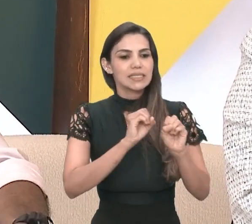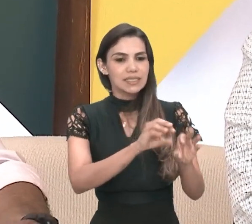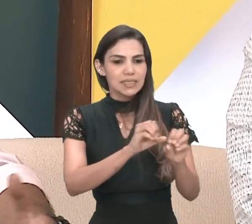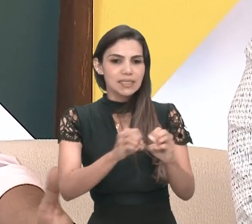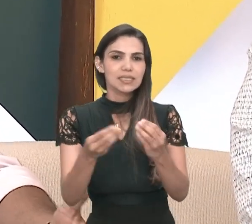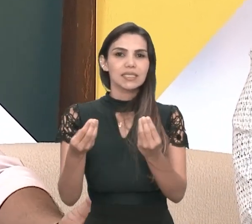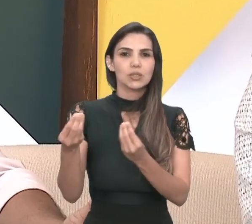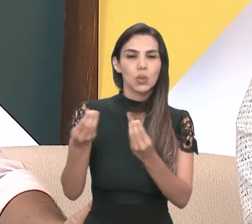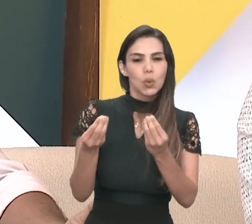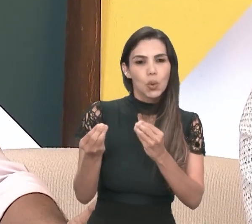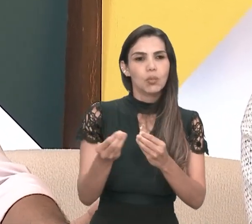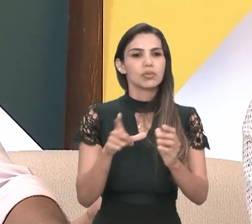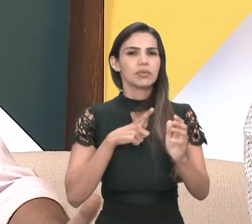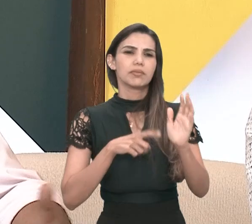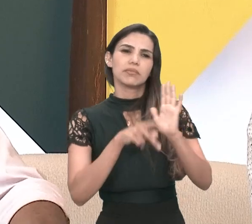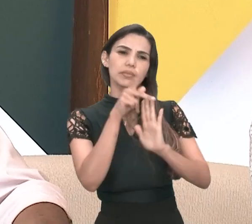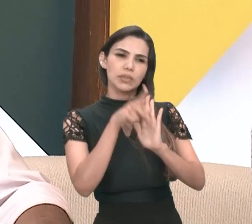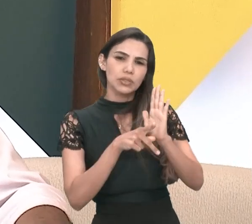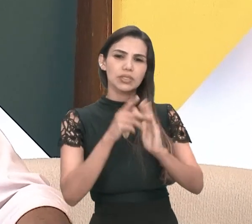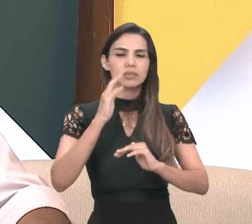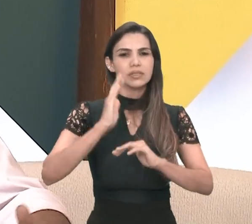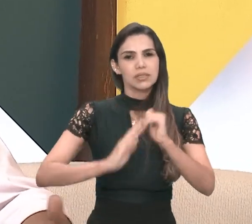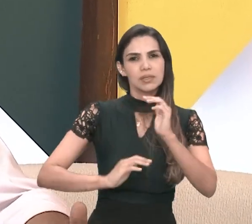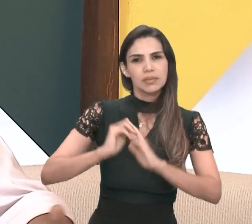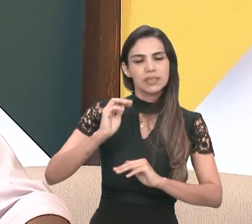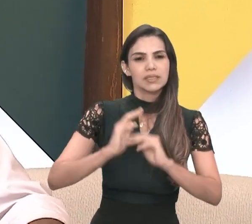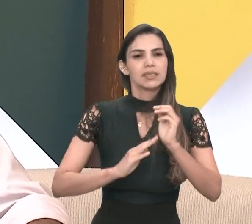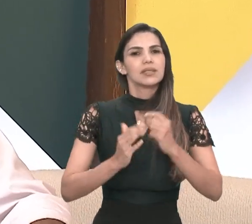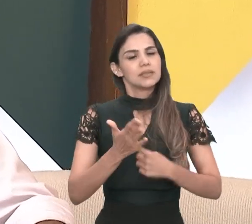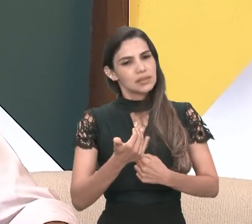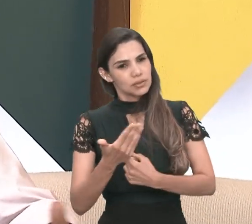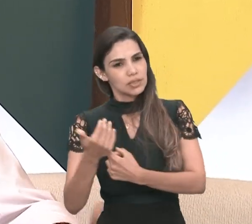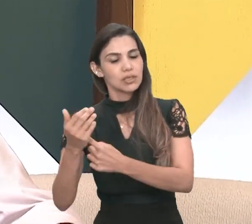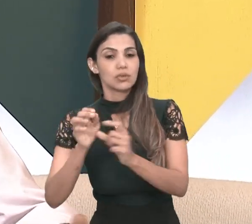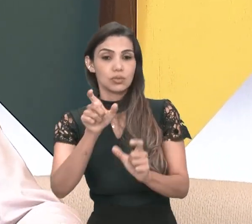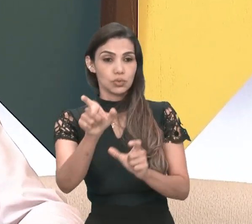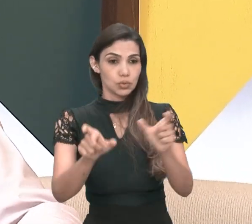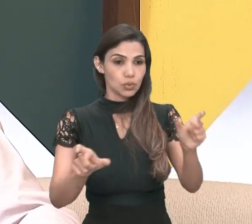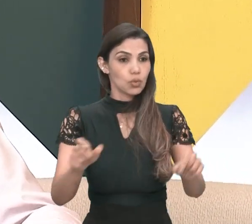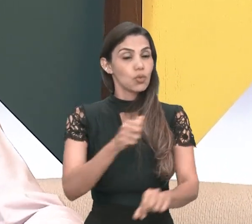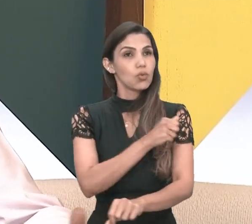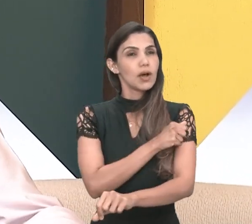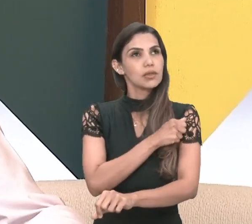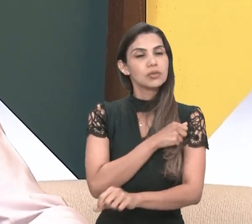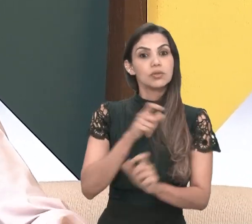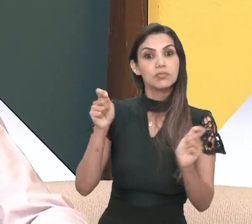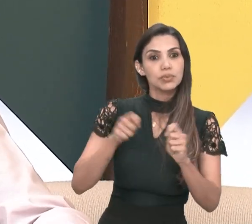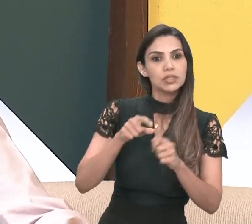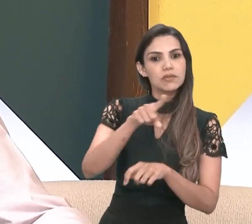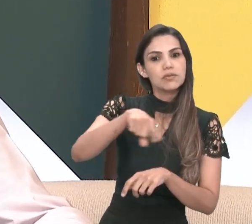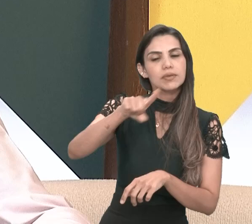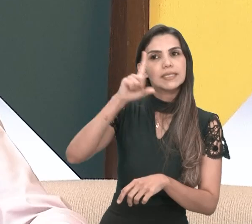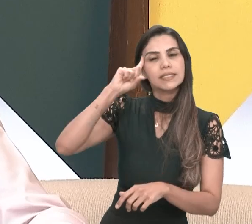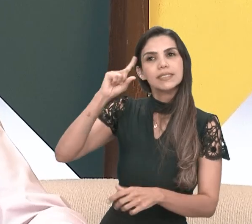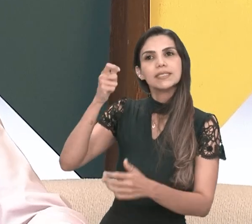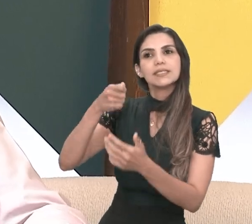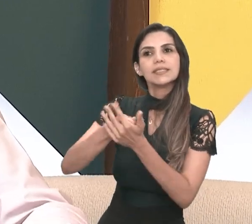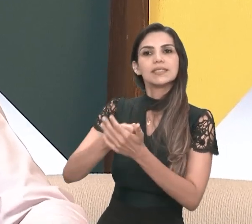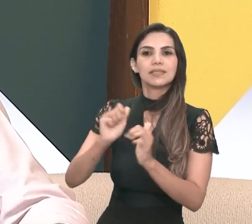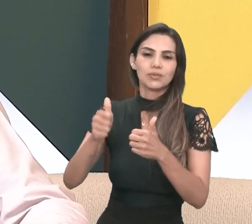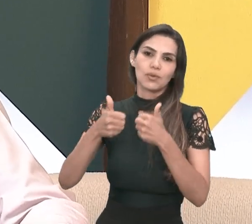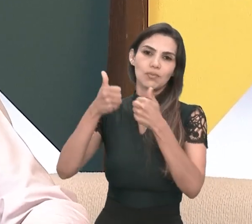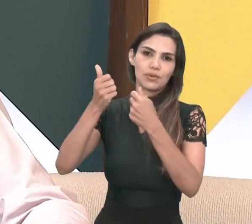que permita não só docentes, mas os próprios estudantes escolherem as melhores tecnologias, escolherem os melhores